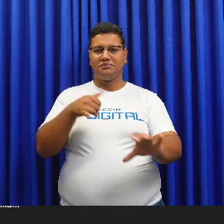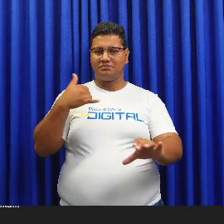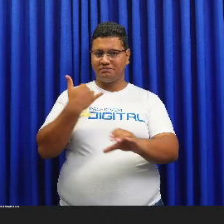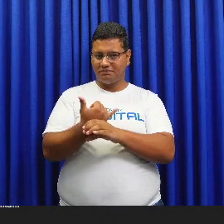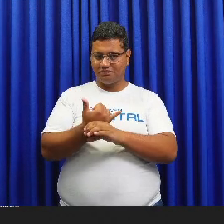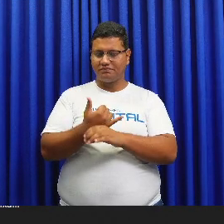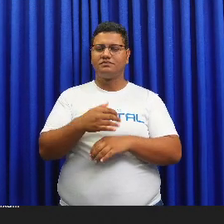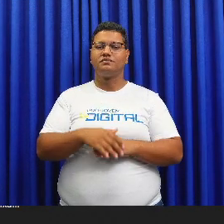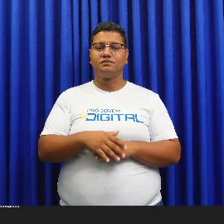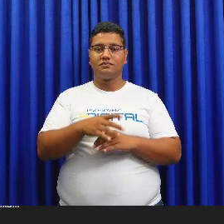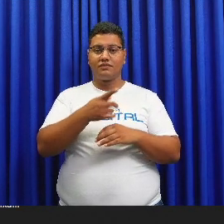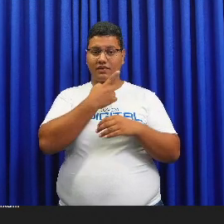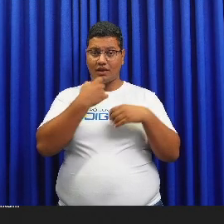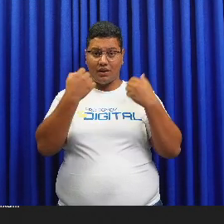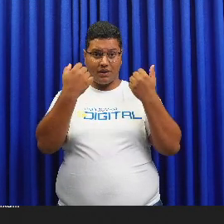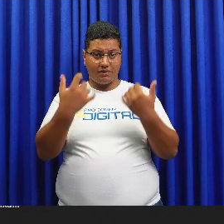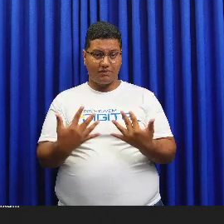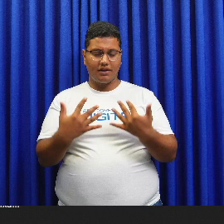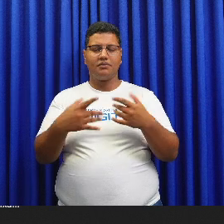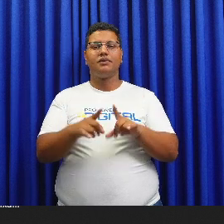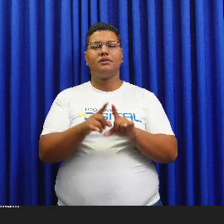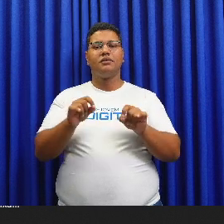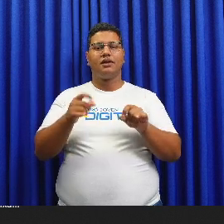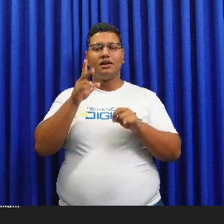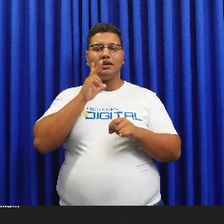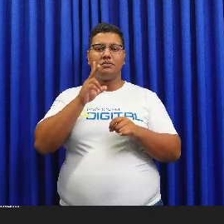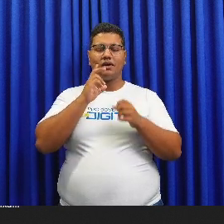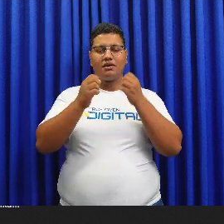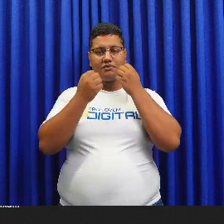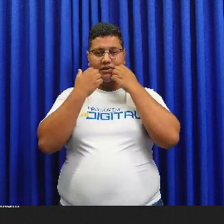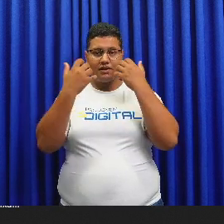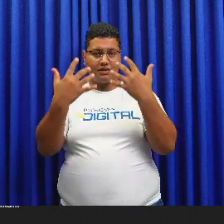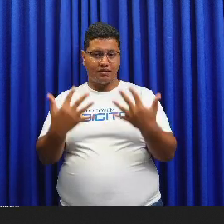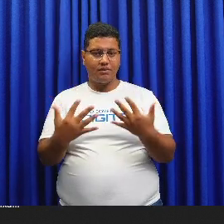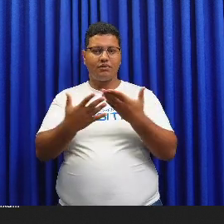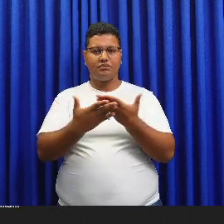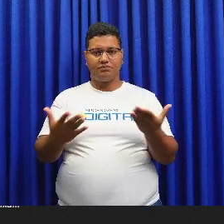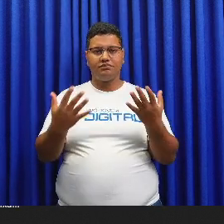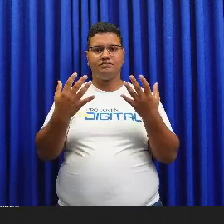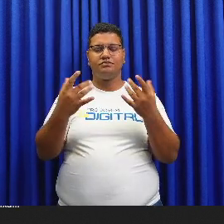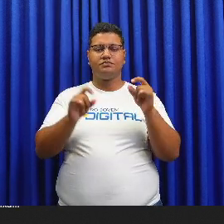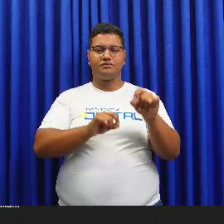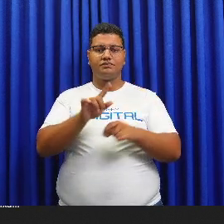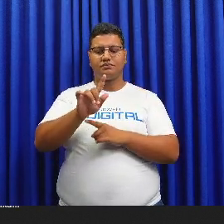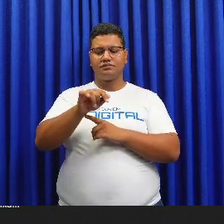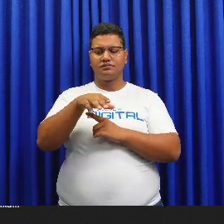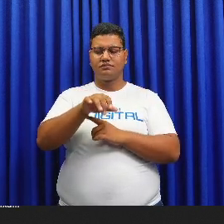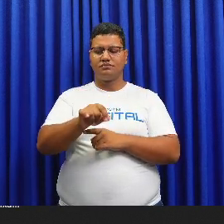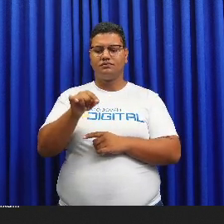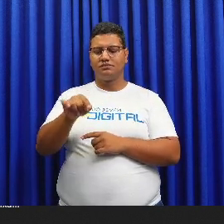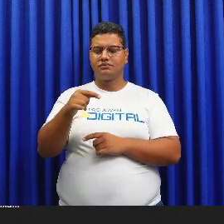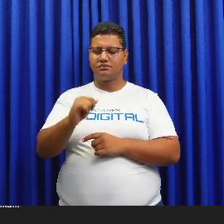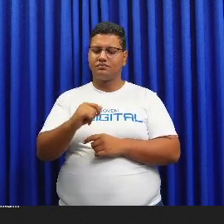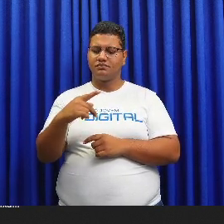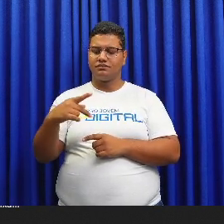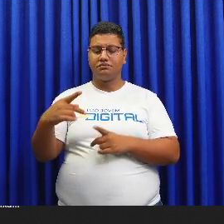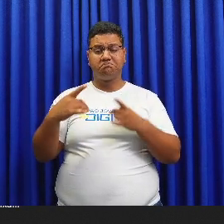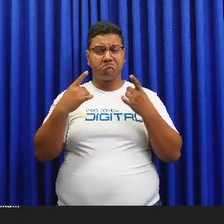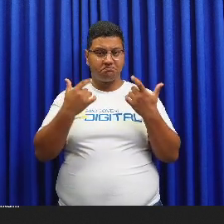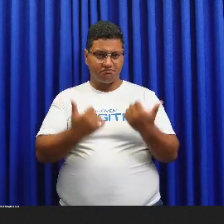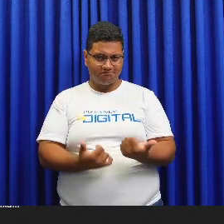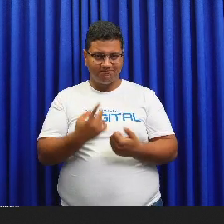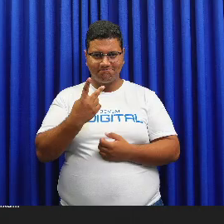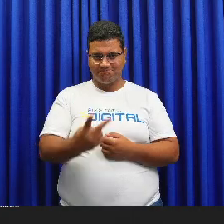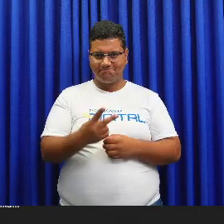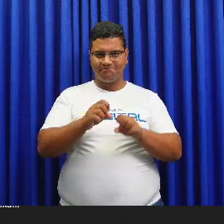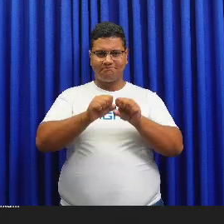que a gente explicou isso. Então, relembrando, tem esse site, o gamma.app, ok? Esses aqui são